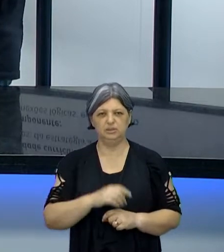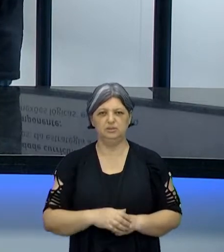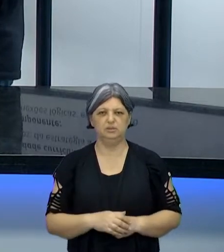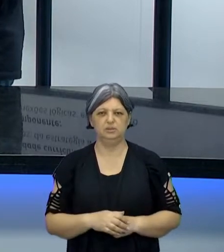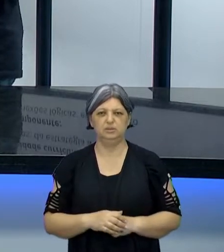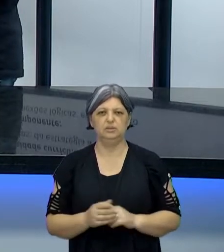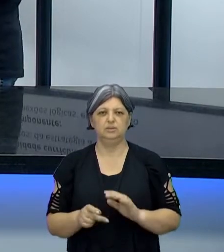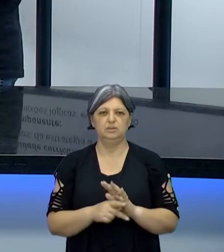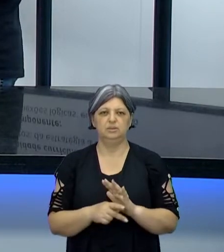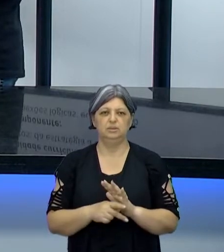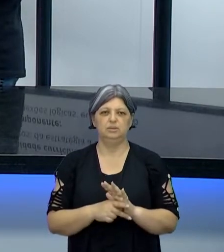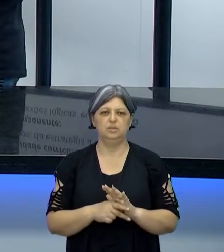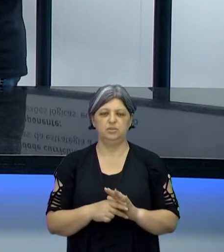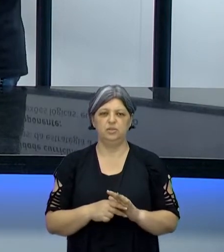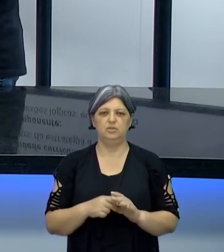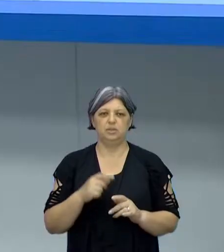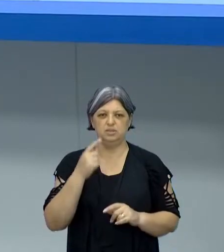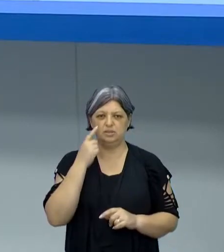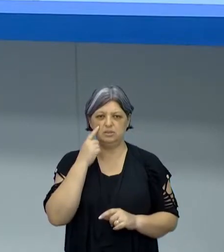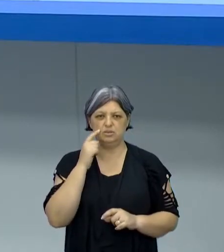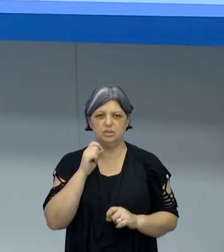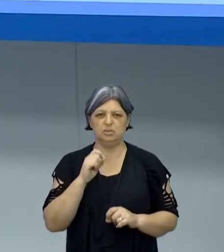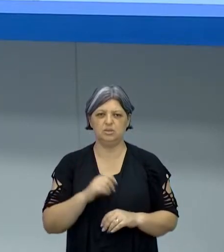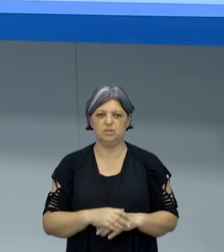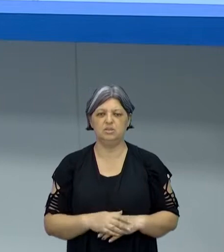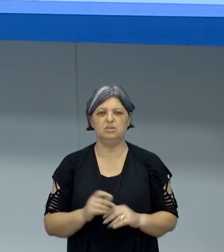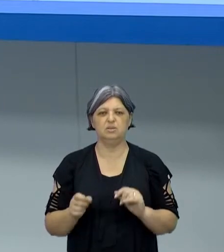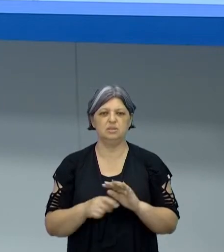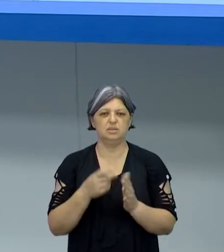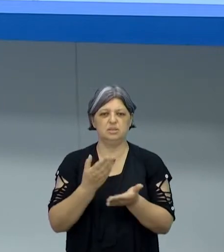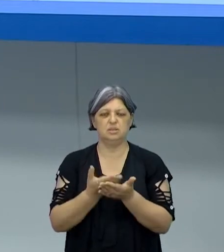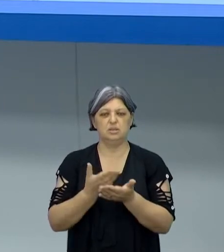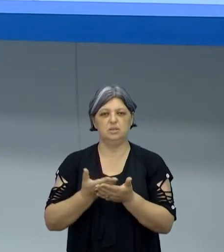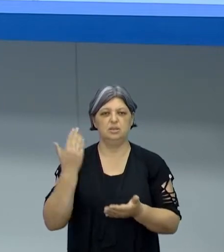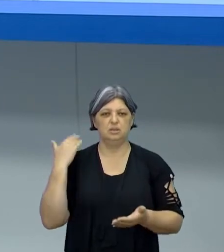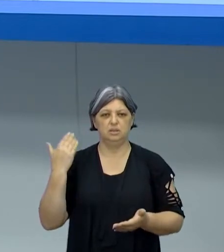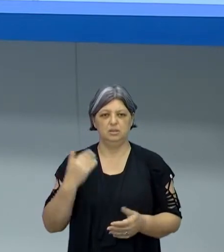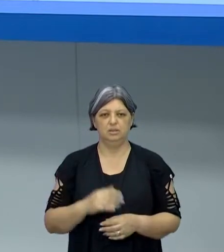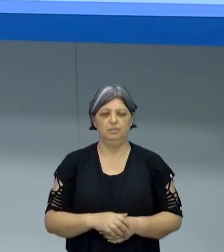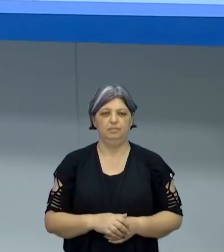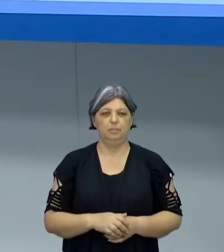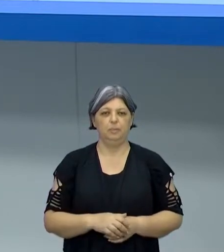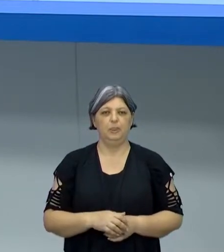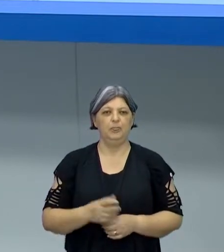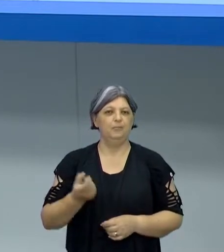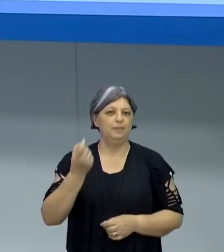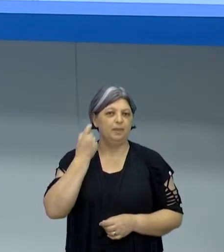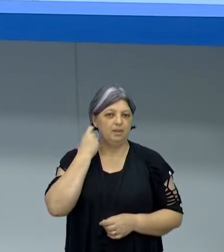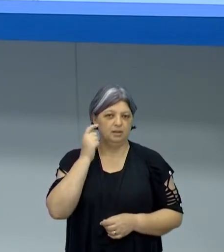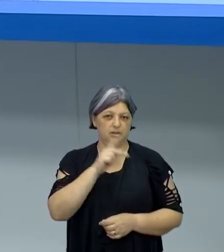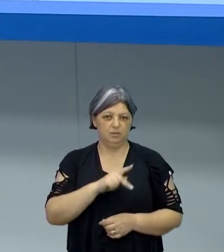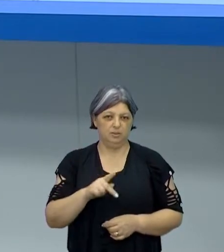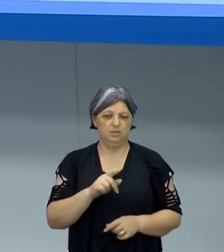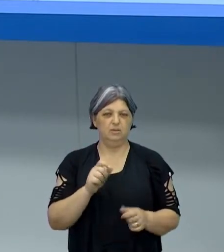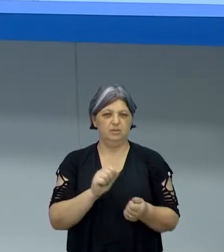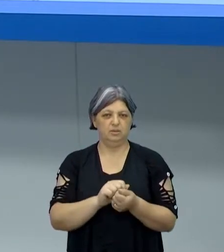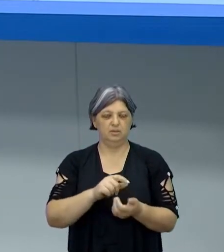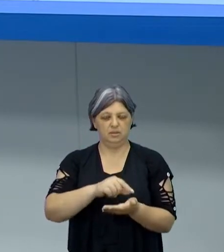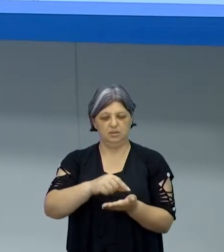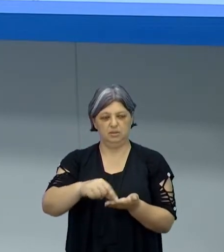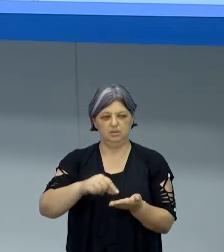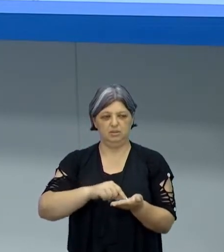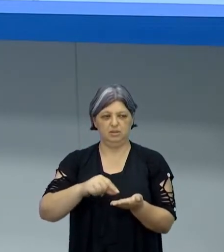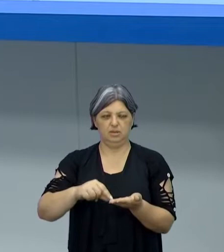isso também. Inclusive, na nossa aula passada, pessoal, o Anderson estava lá na minha aula também, jogando tabuleiro com